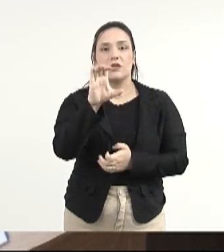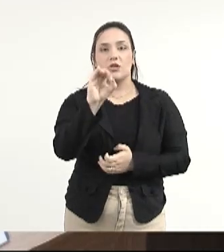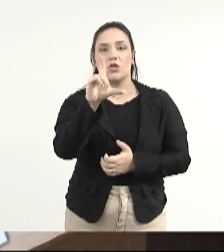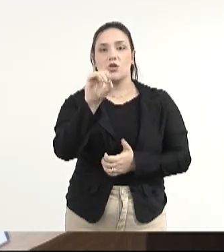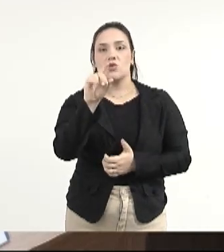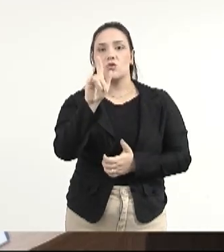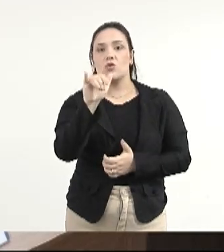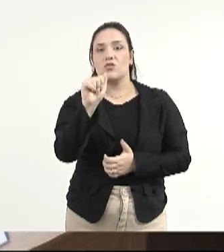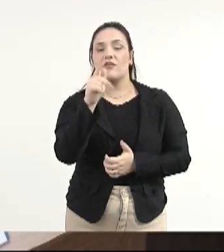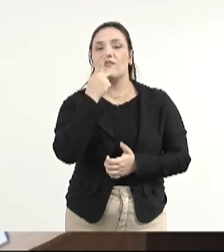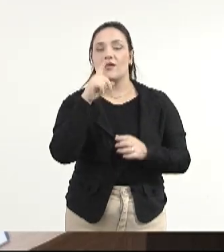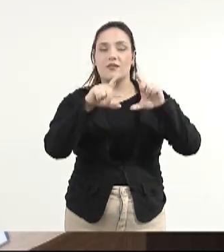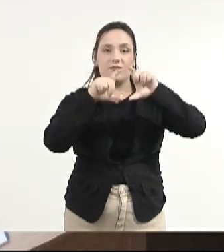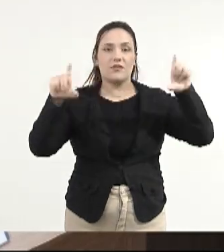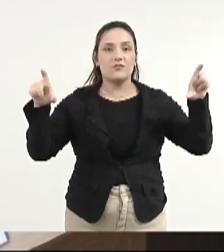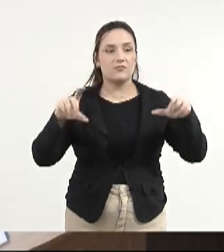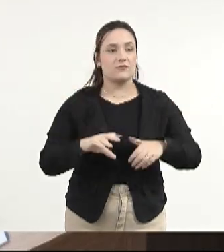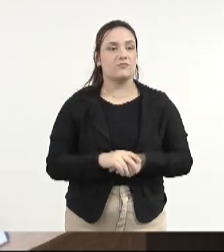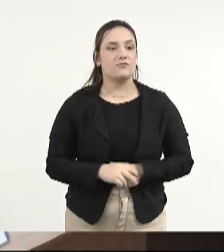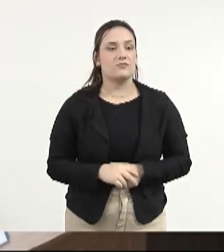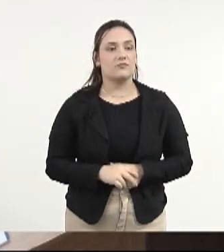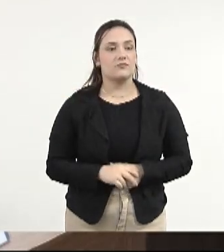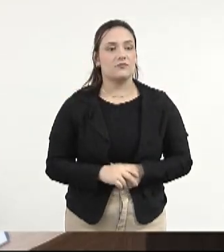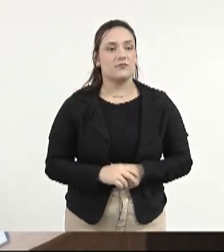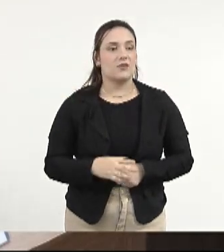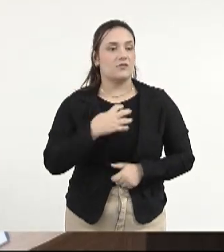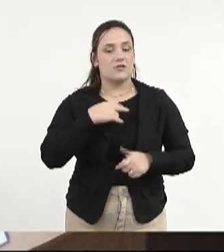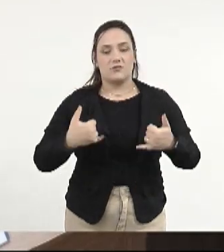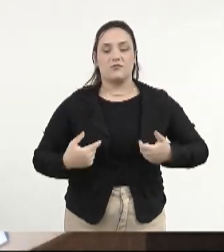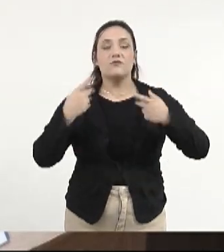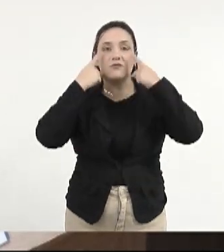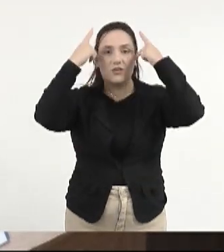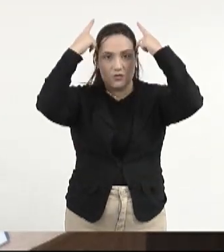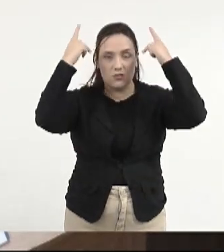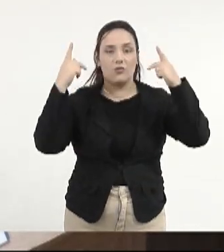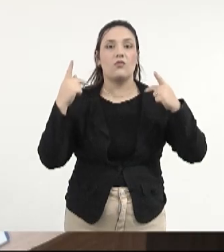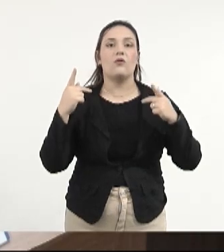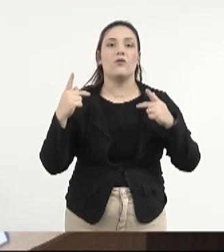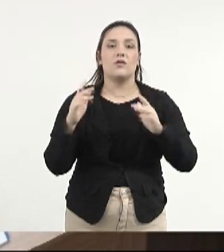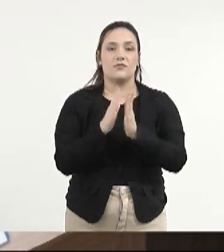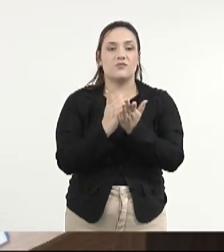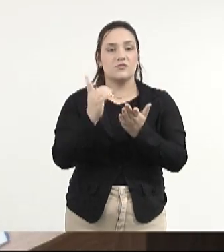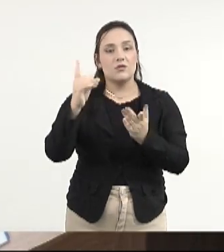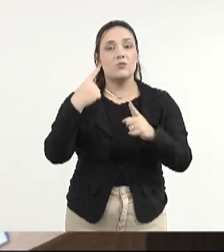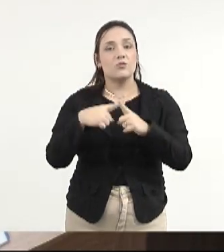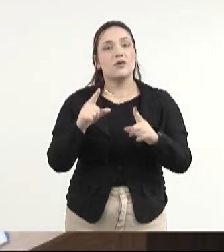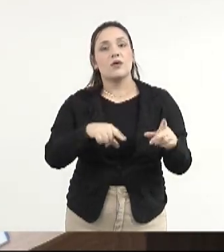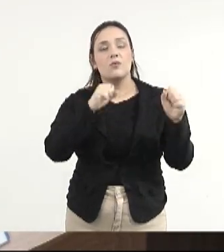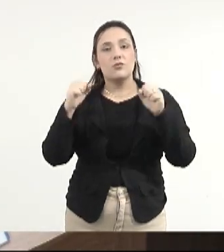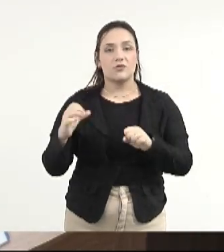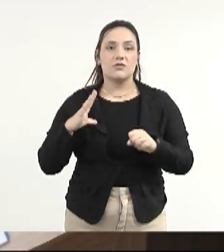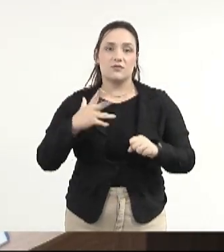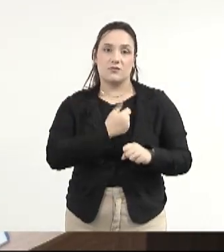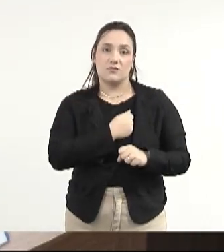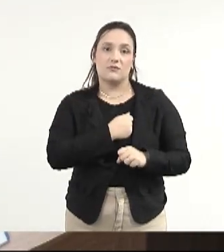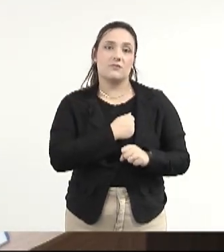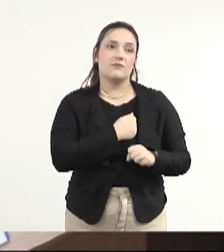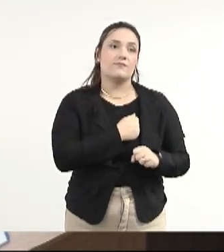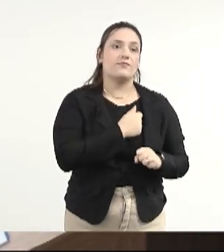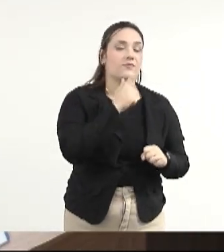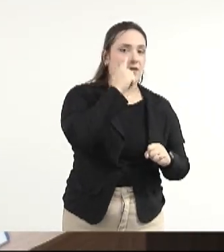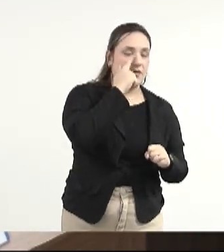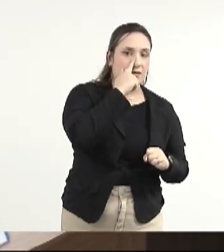lá uma frase interessante, ele diz assim, que eu não me envergonho do Evangelho, porque é o poder de Deus para a salvação do grego